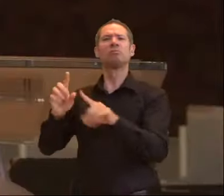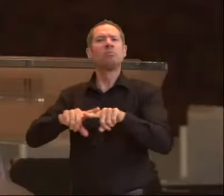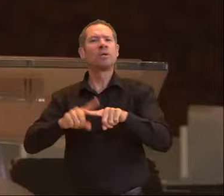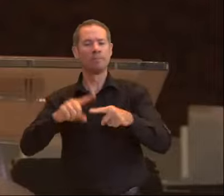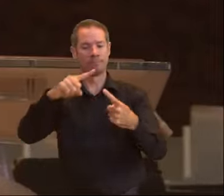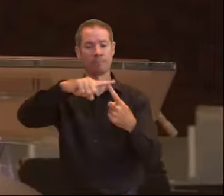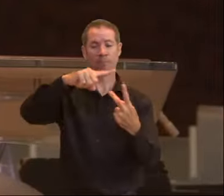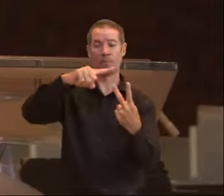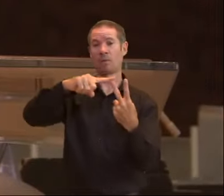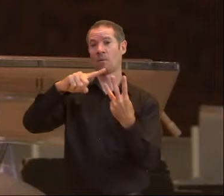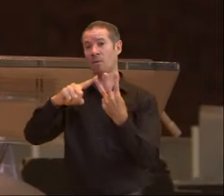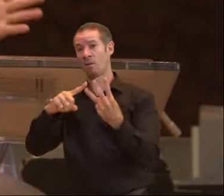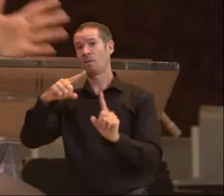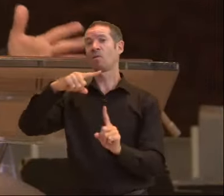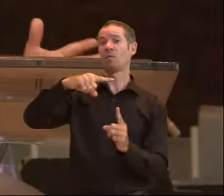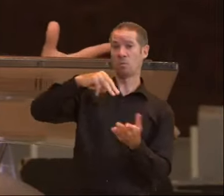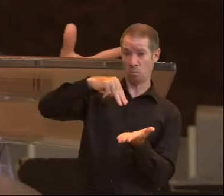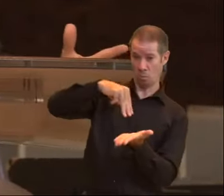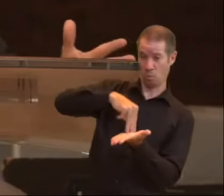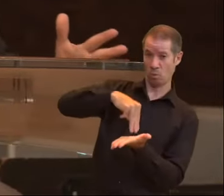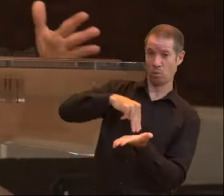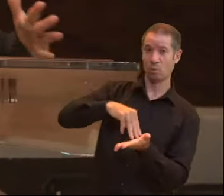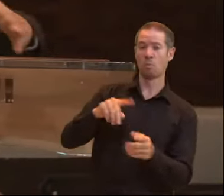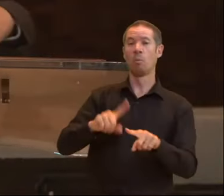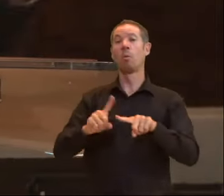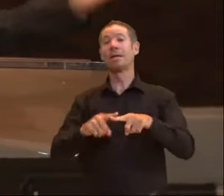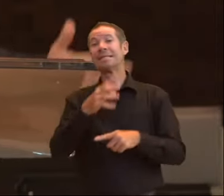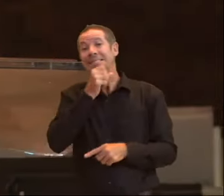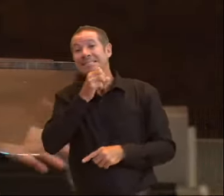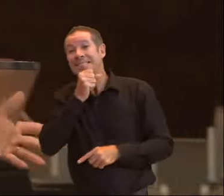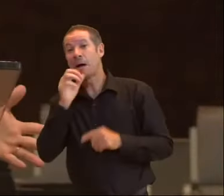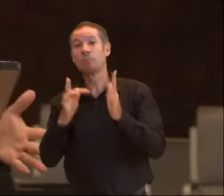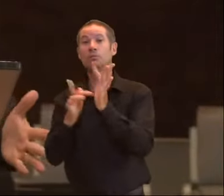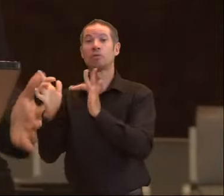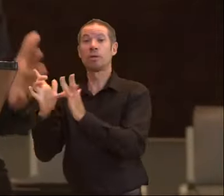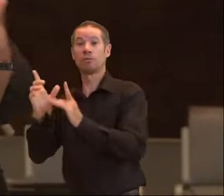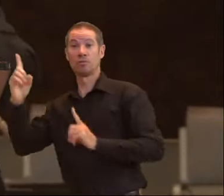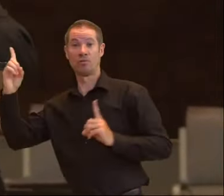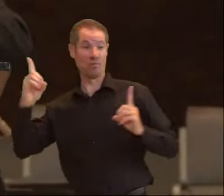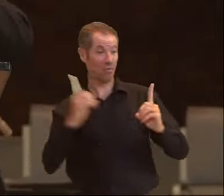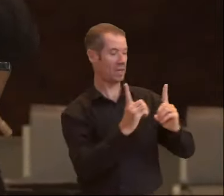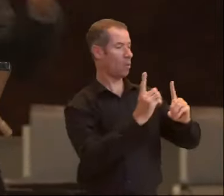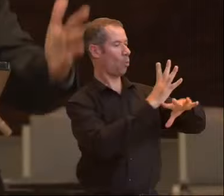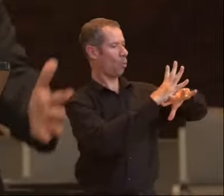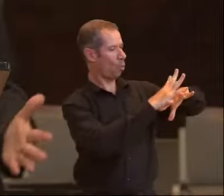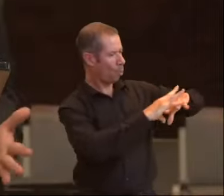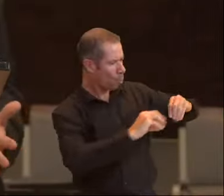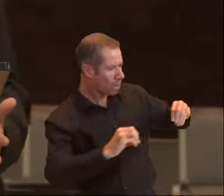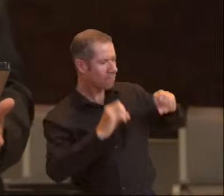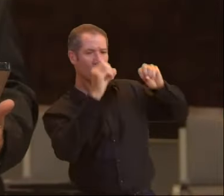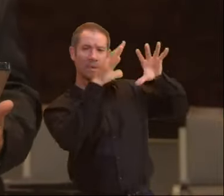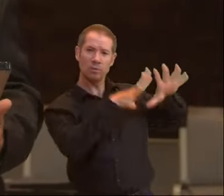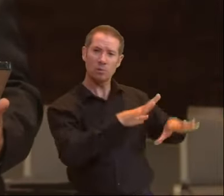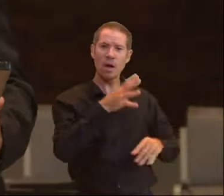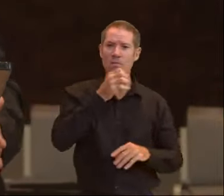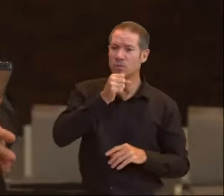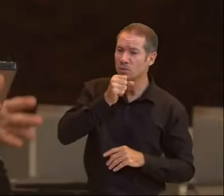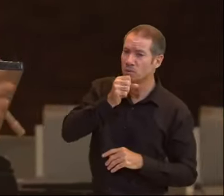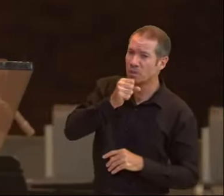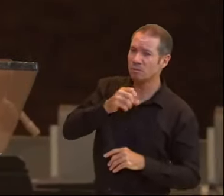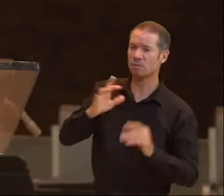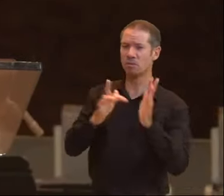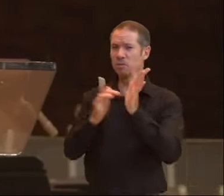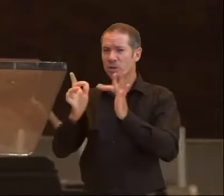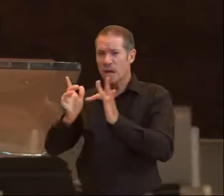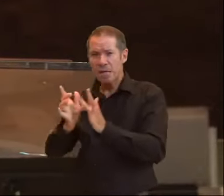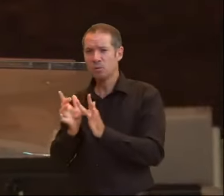3 motivos. Porque era sábado e Jesus curava no sábado, Jesus abençoava no sábado.